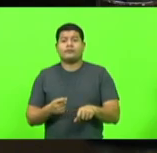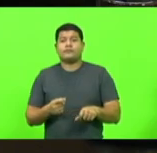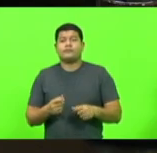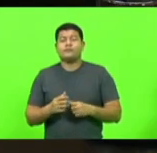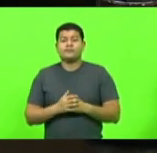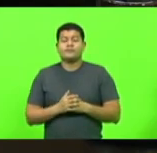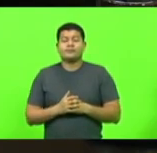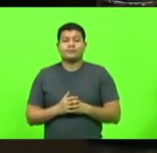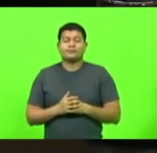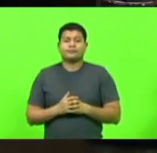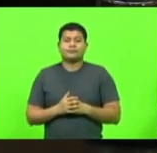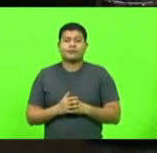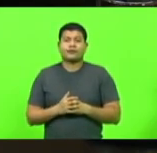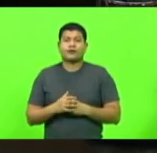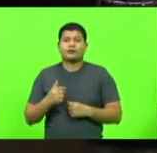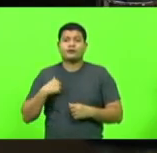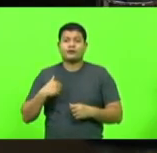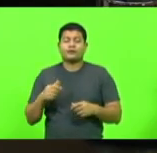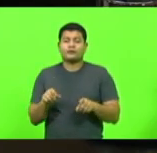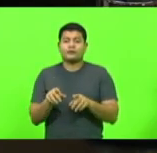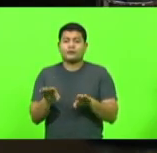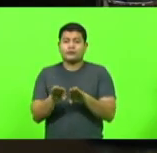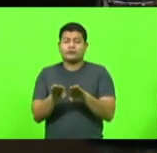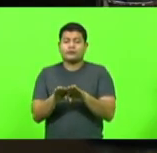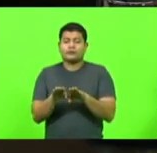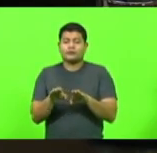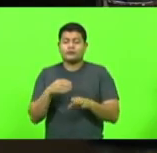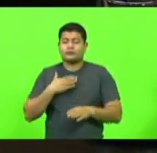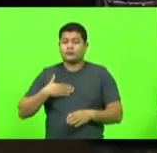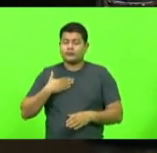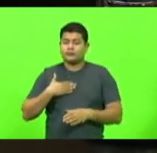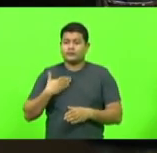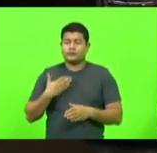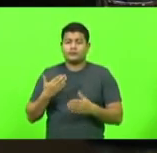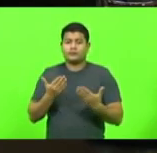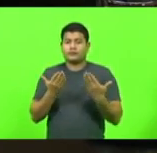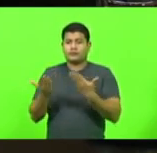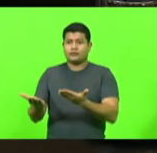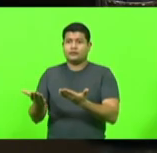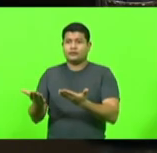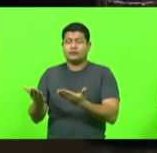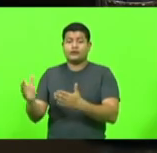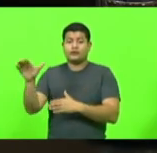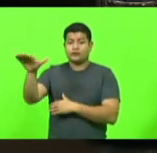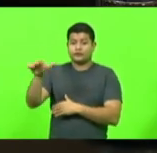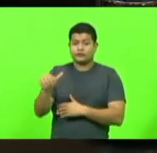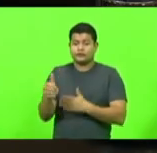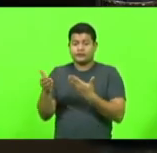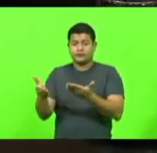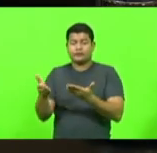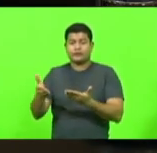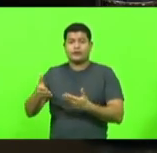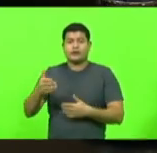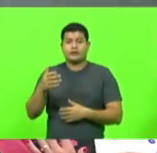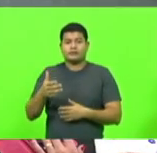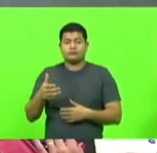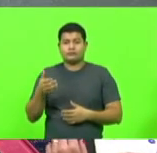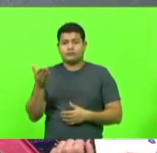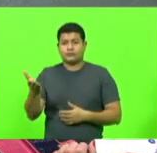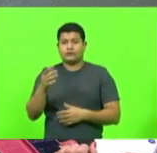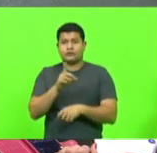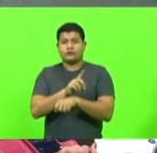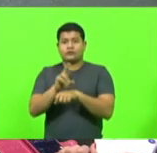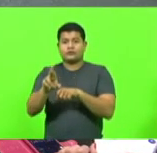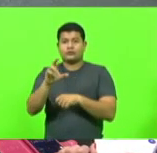E eu gostaria de passar a palavra à nossa colaboradora, doutora Luciana Stout, que